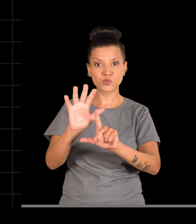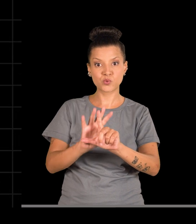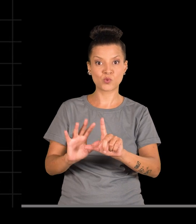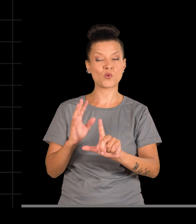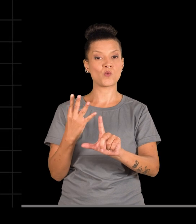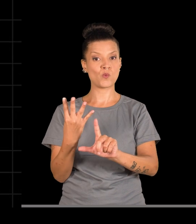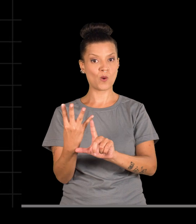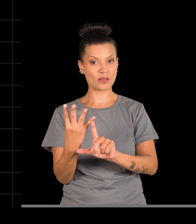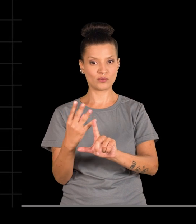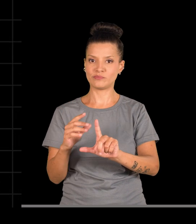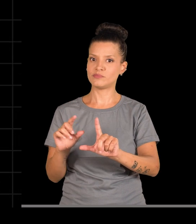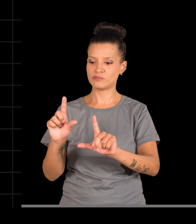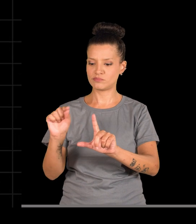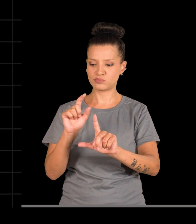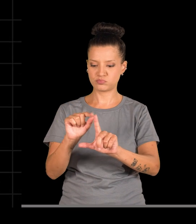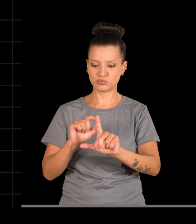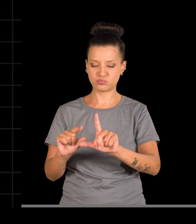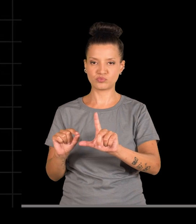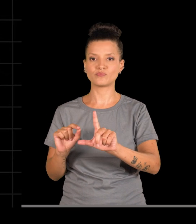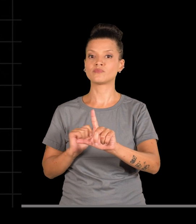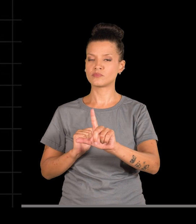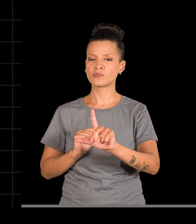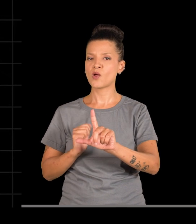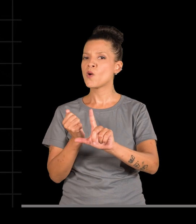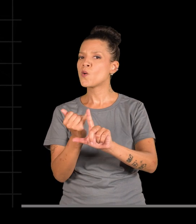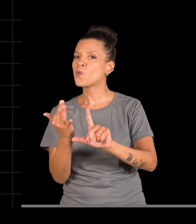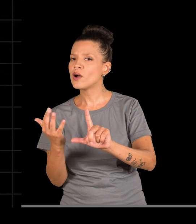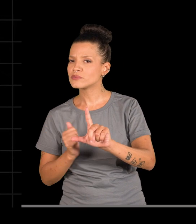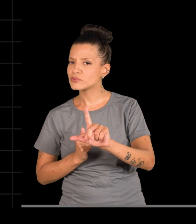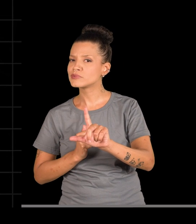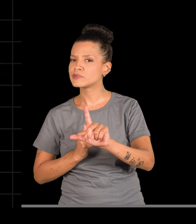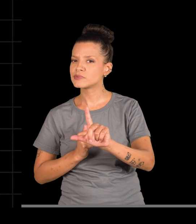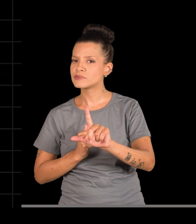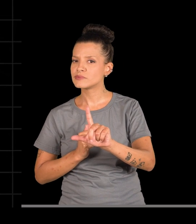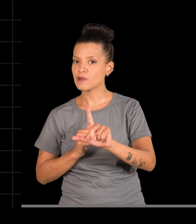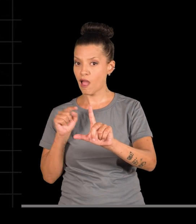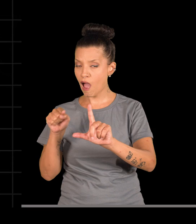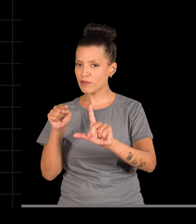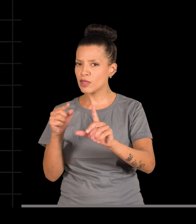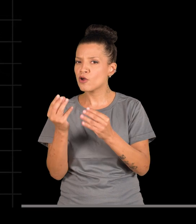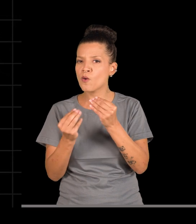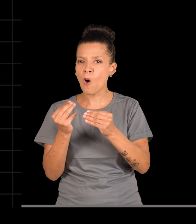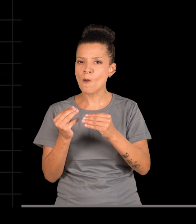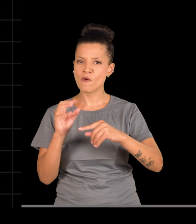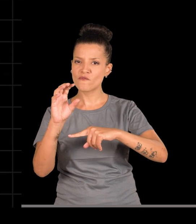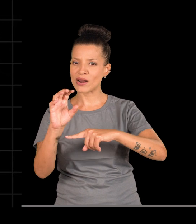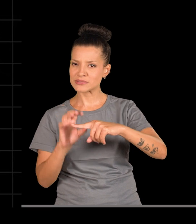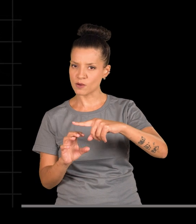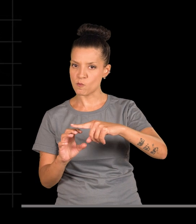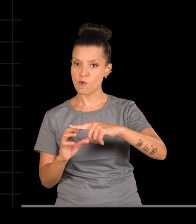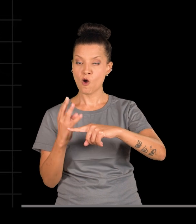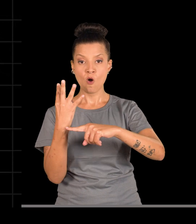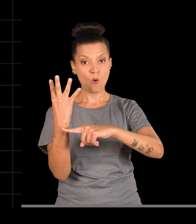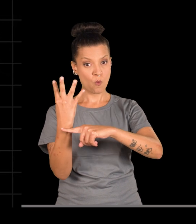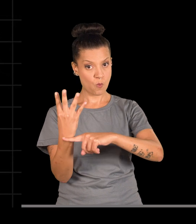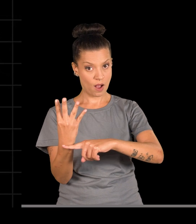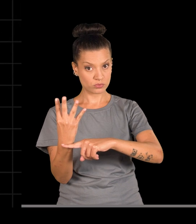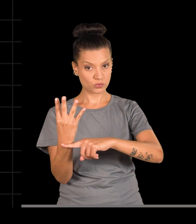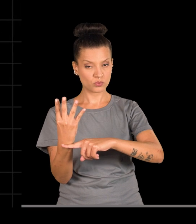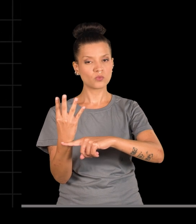peguei ele todo aqui, ó. Estou pintando ele todo. Então eu pintei quantas partes aqui? Qual é a fração que me representa esse inteiro? É